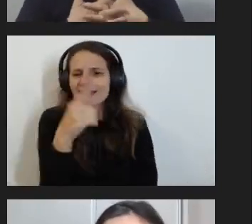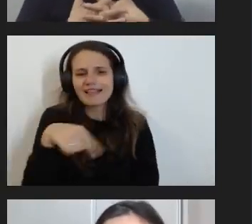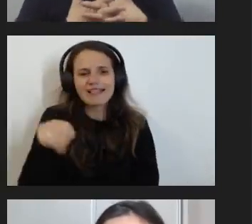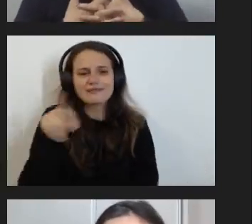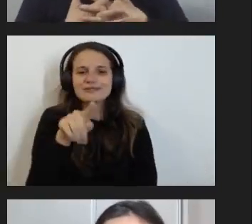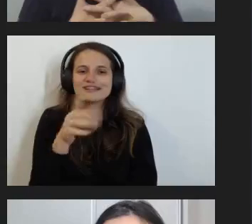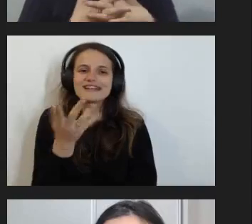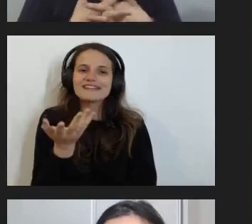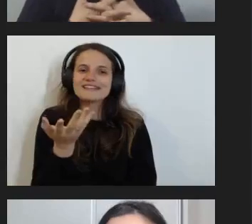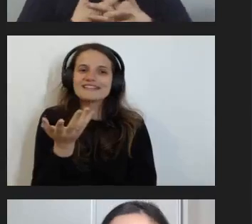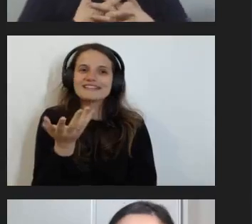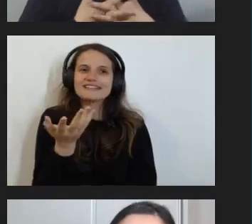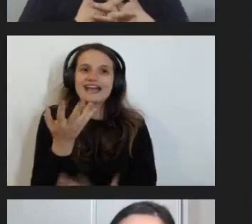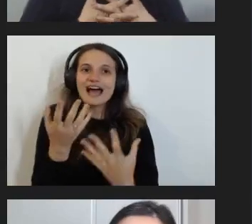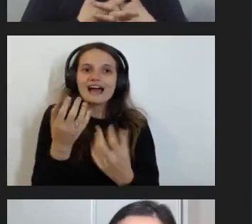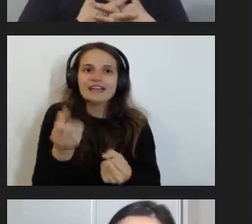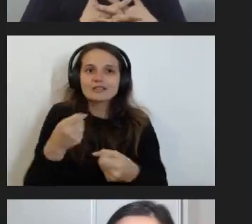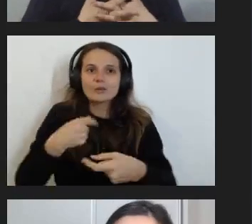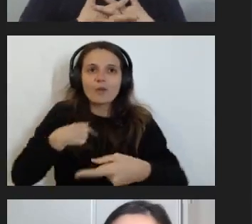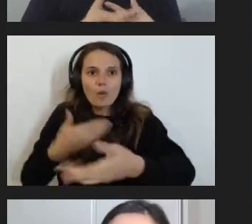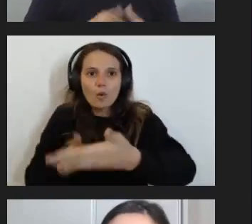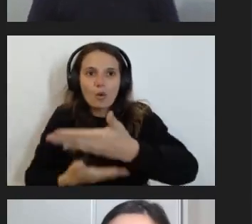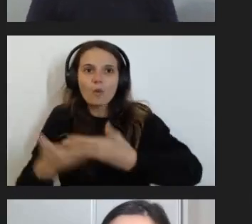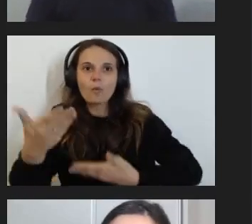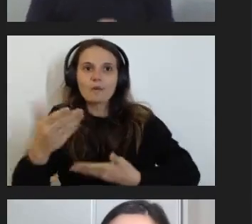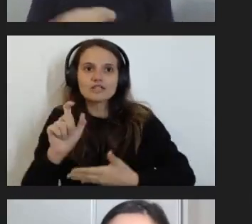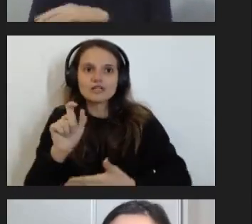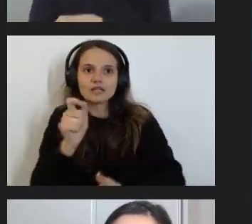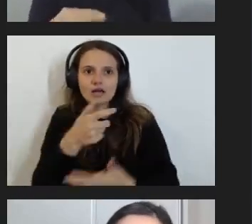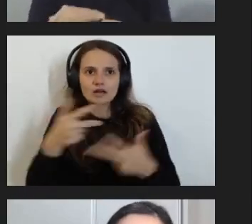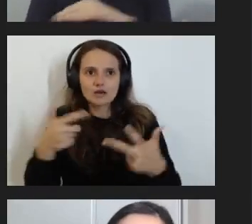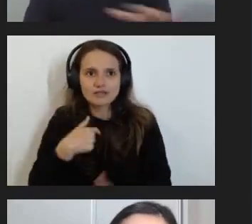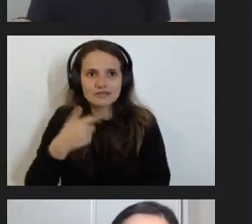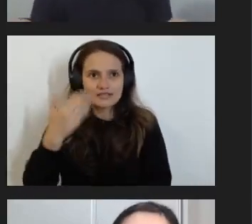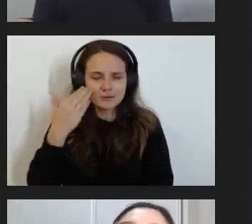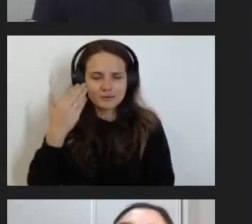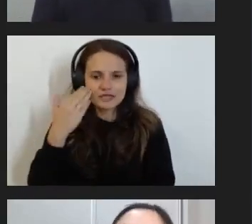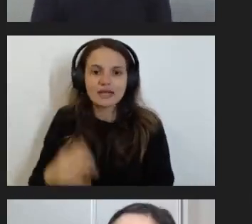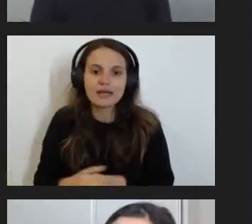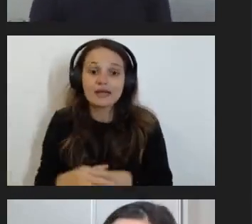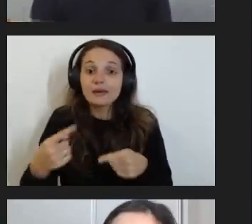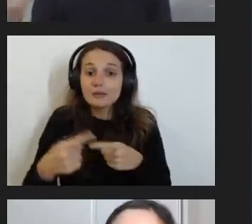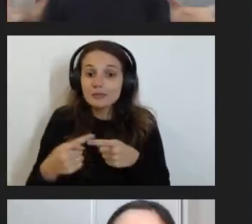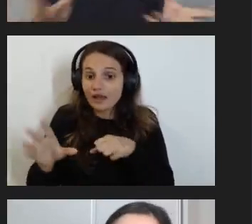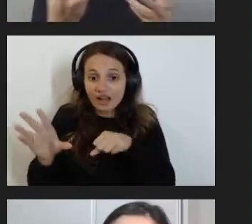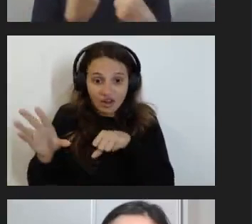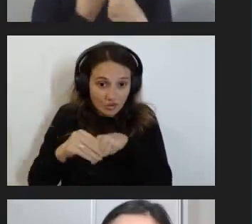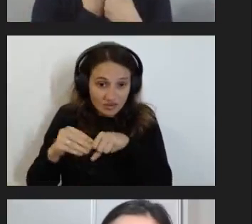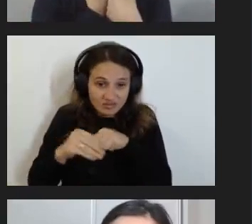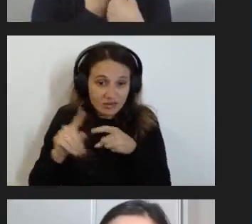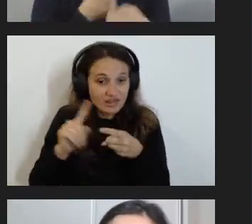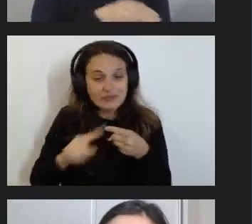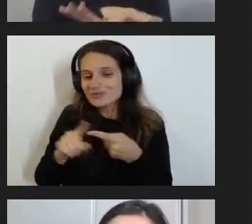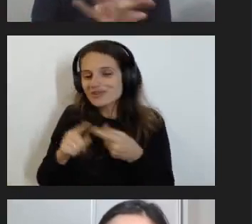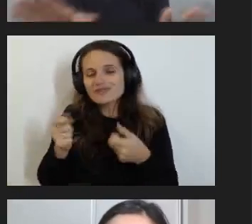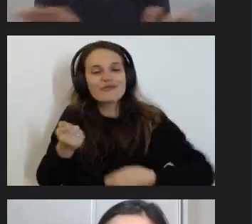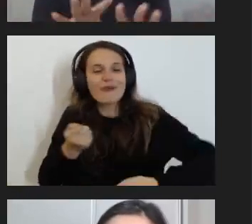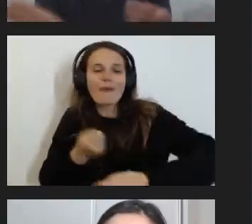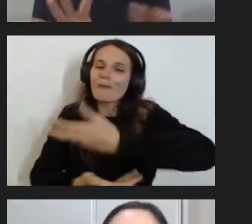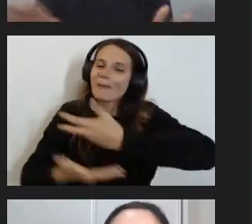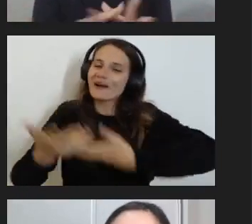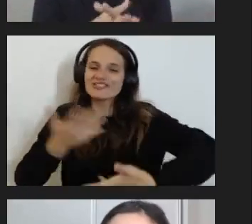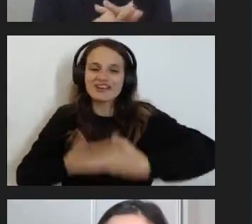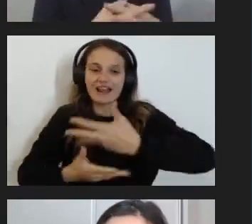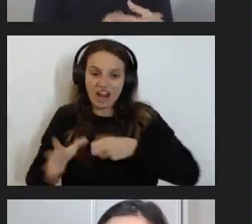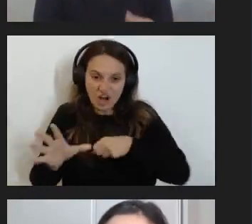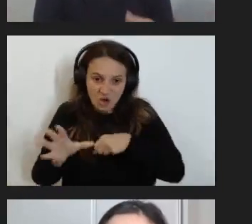compartilhar um pouquinho do que eu sei, porque para mim conhecimento tem que ser compartilhado. Assim, quando você fica só para você, aquilo não tem